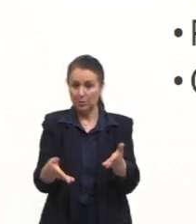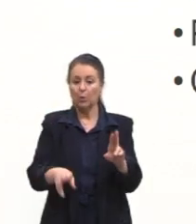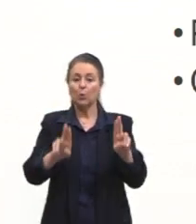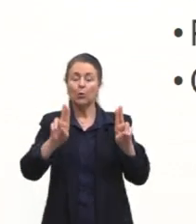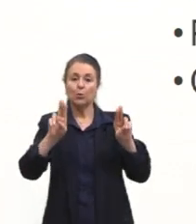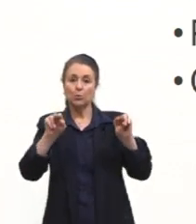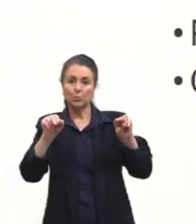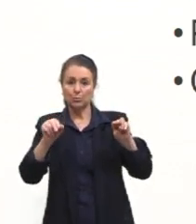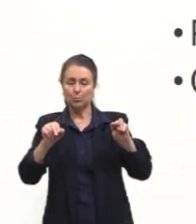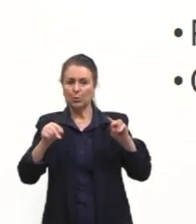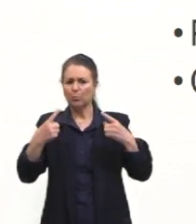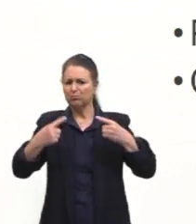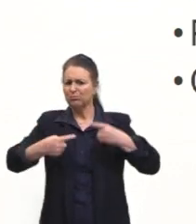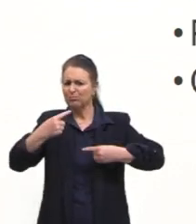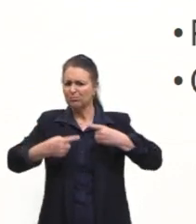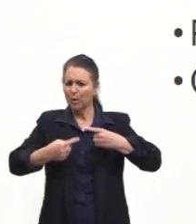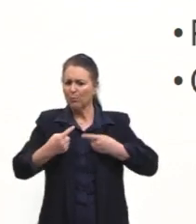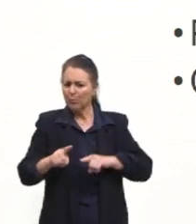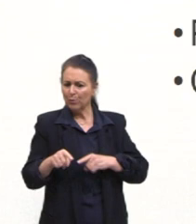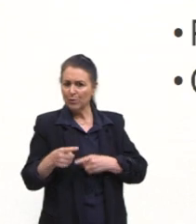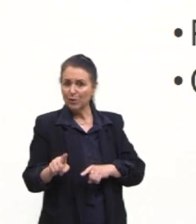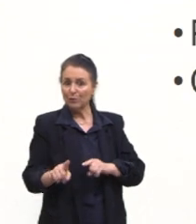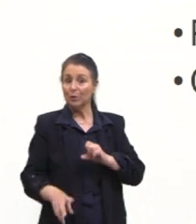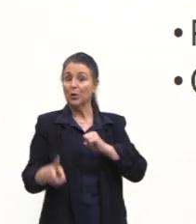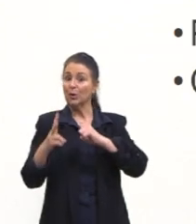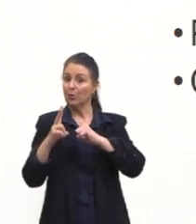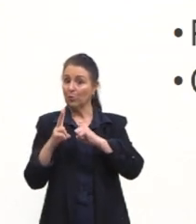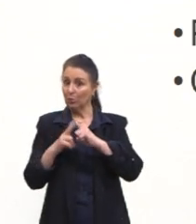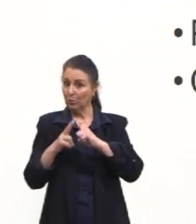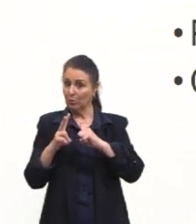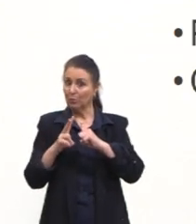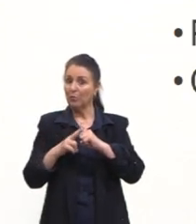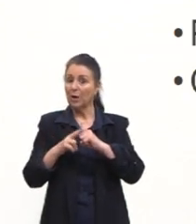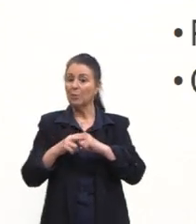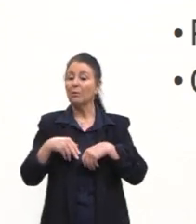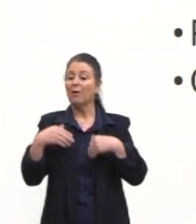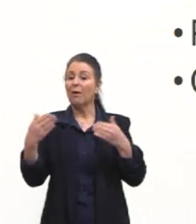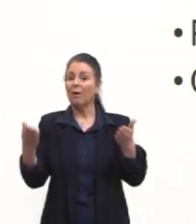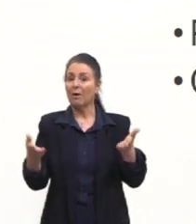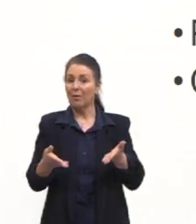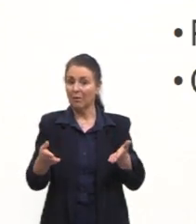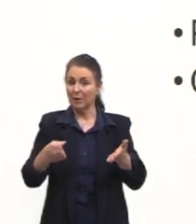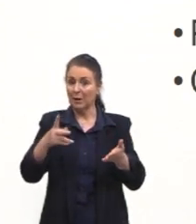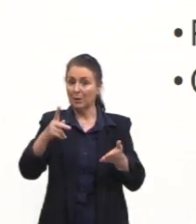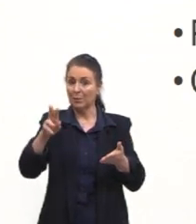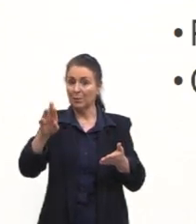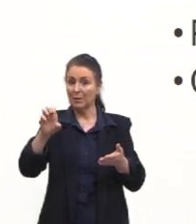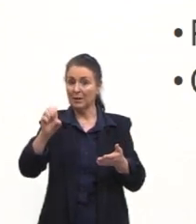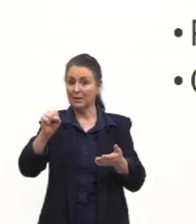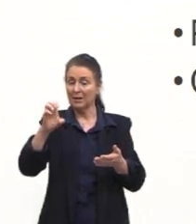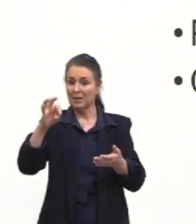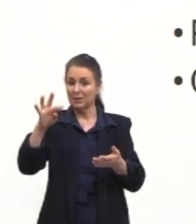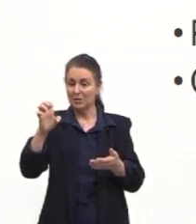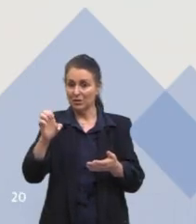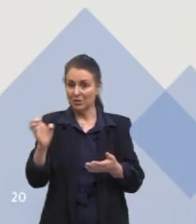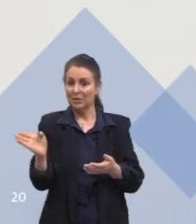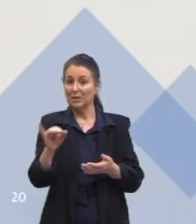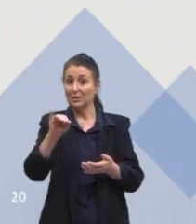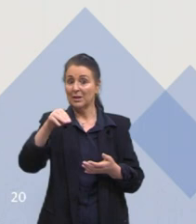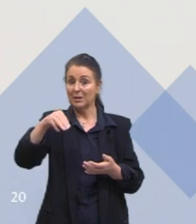são polêmicos e provocativos e os verbos geralmente estão no presente e também no